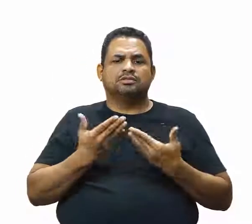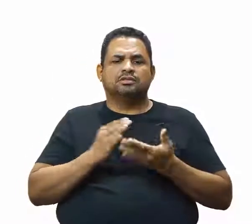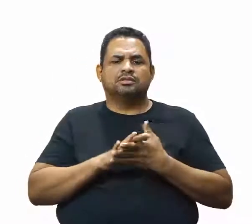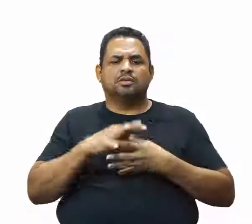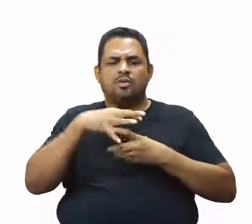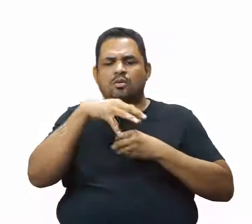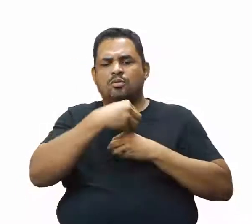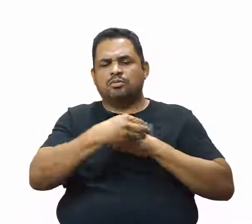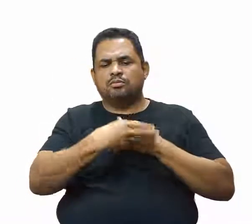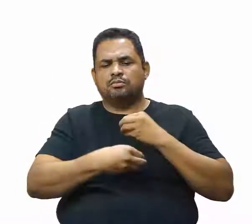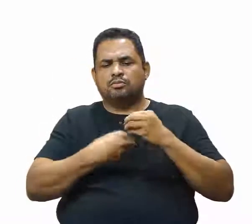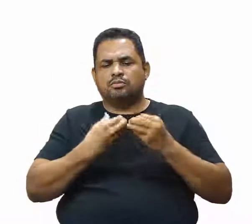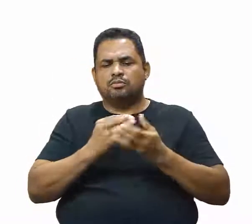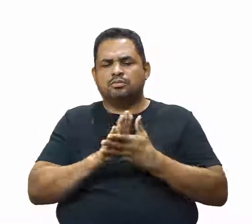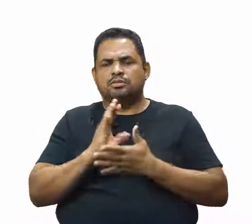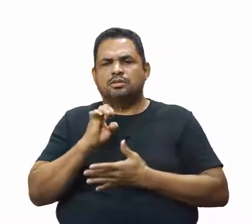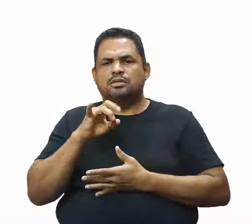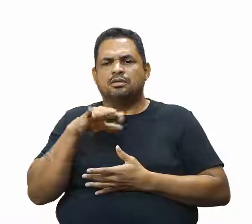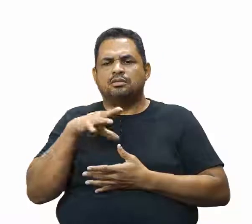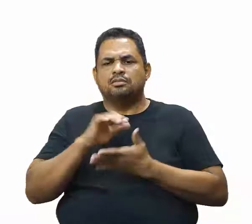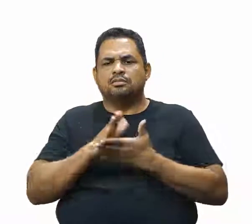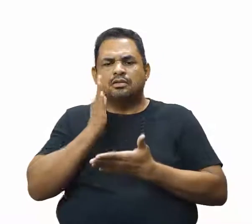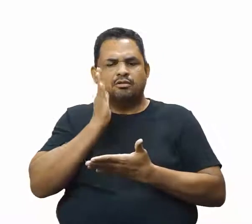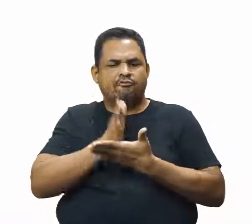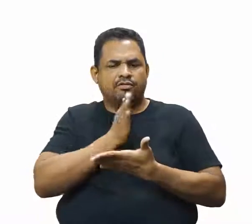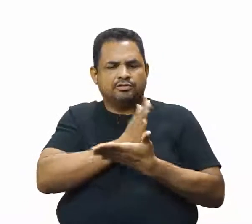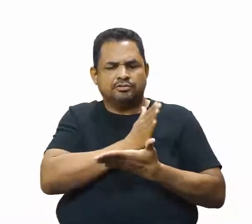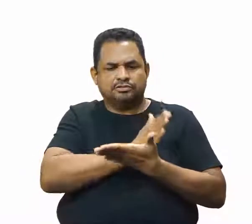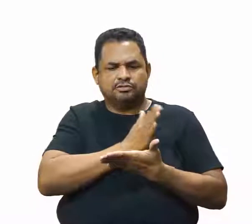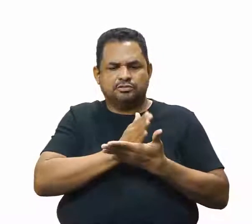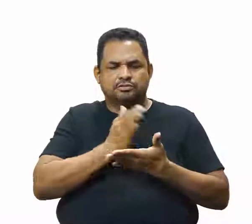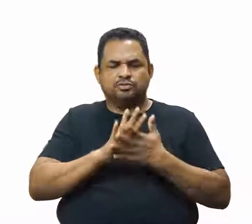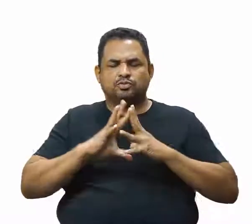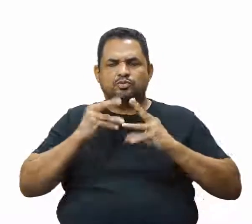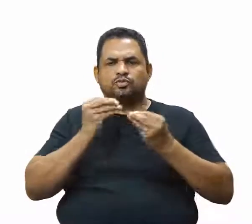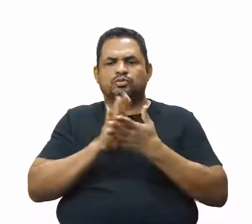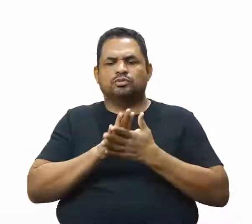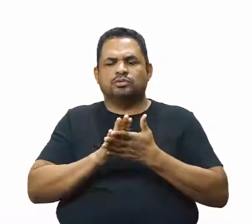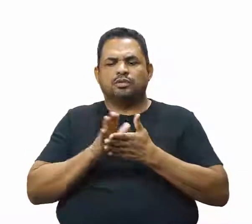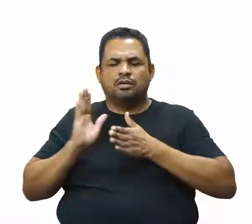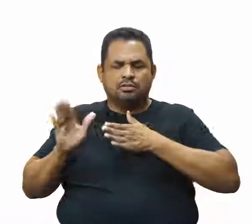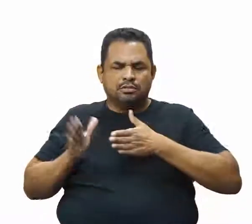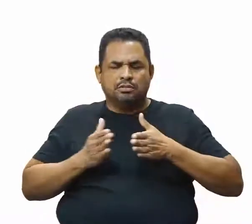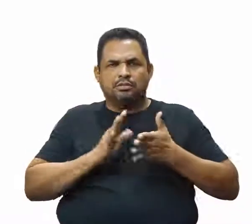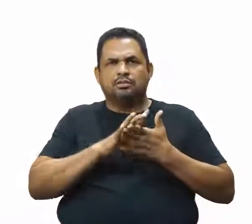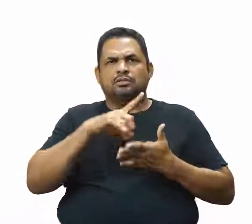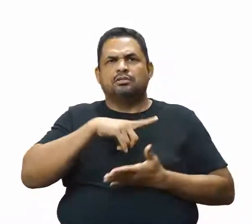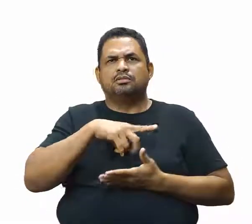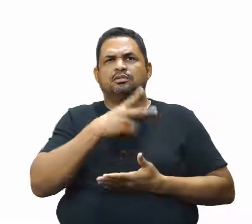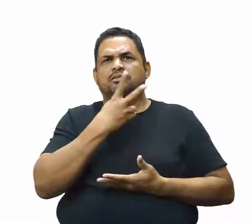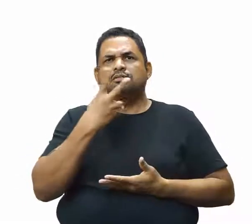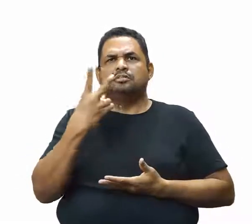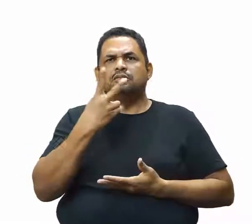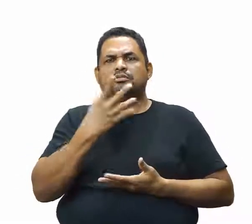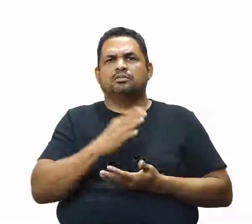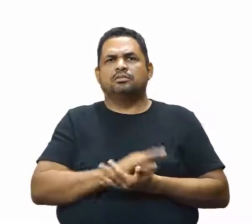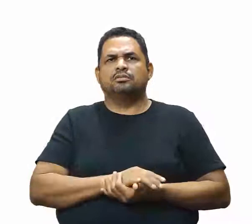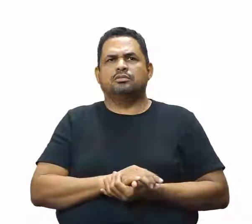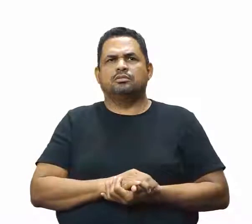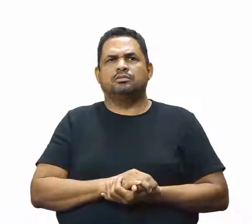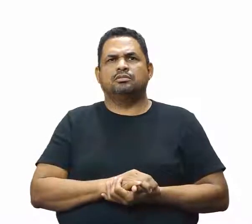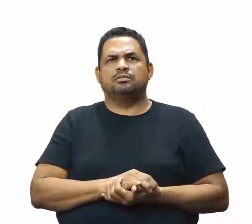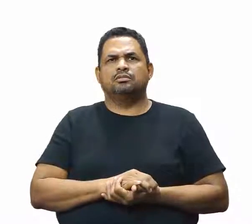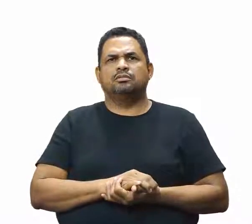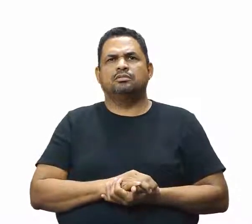polpas, dos cremes, das fatias, do que é processado. Tem os dois, tá, pessoal? Então vamos ver,